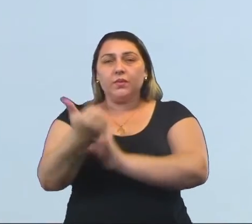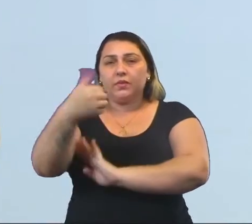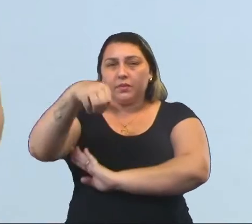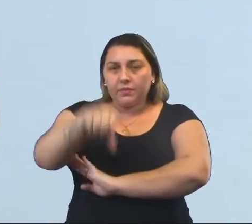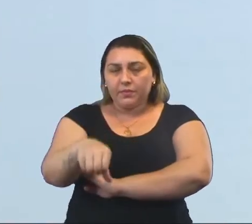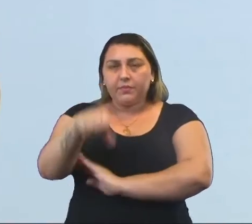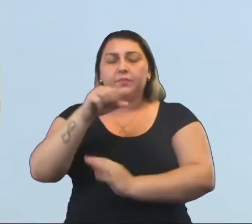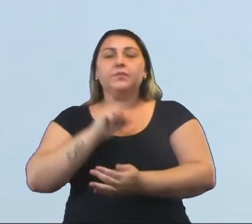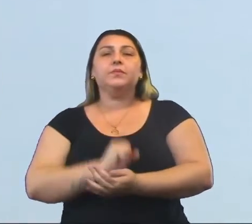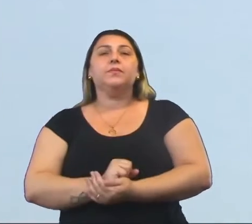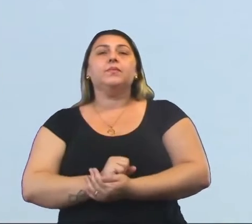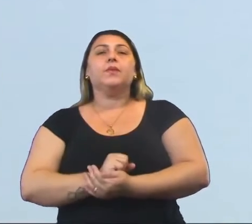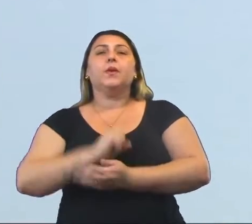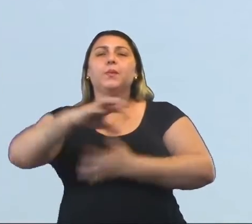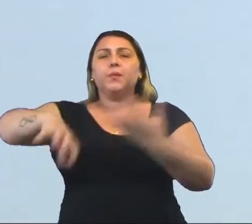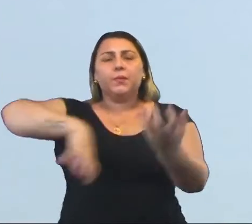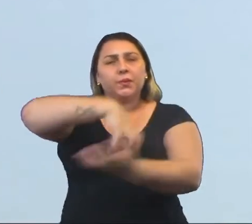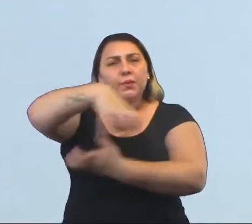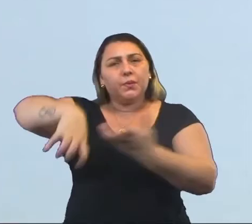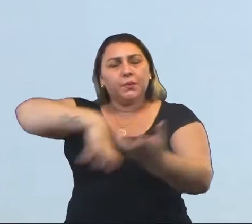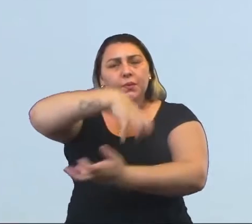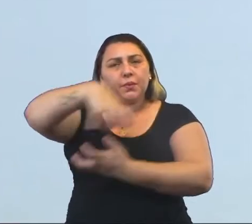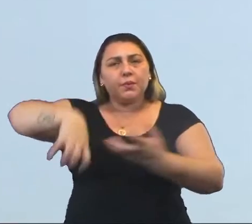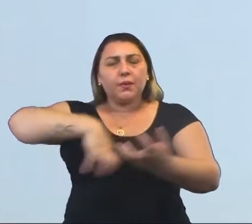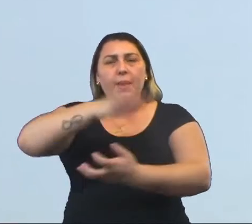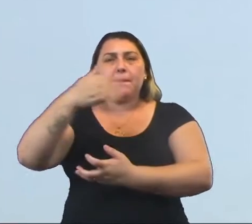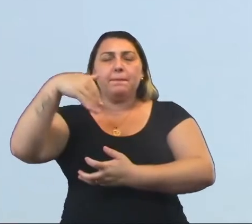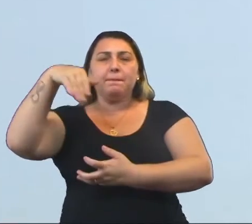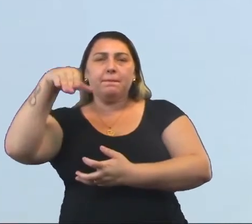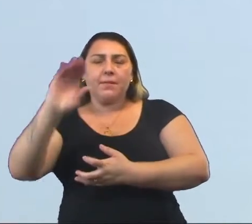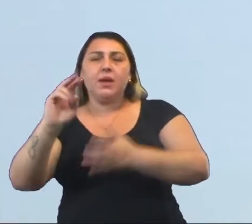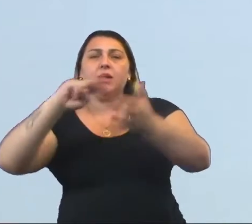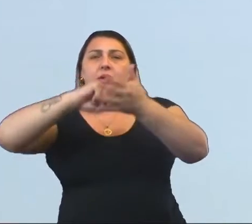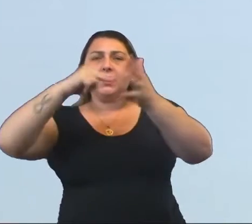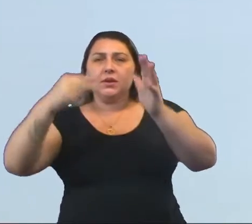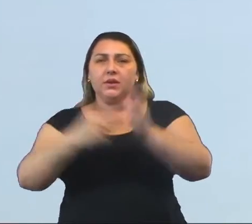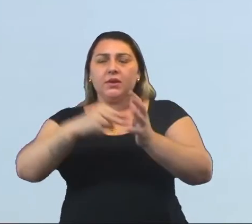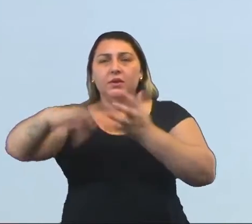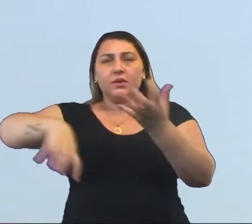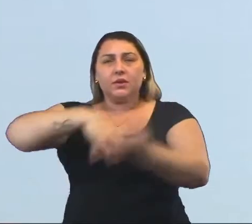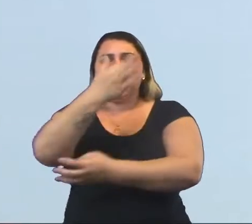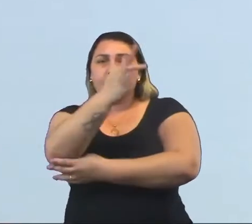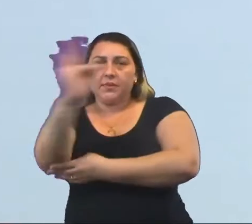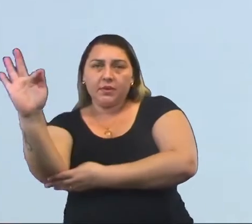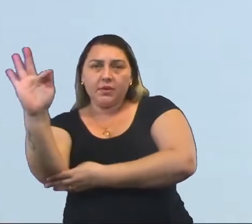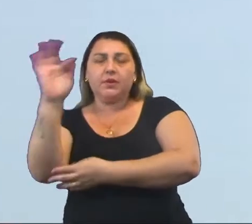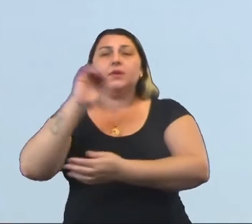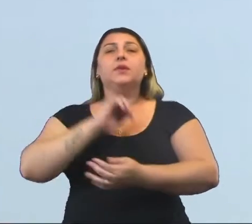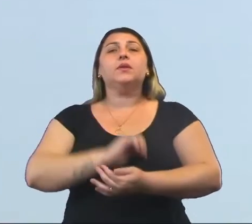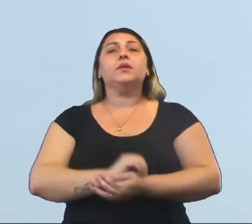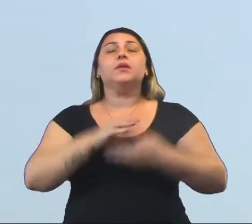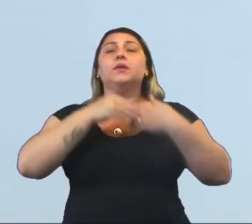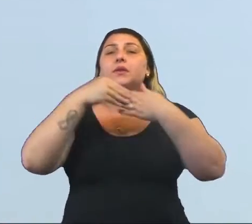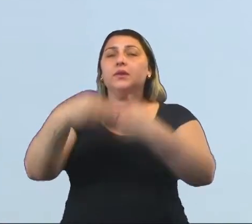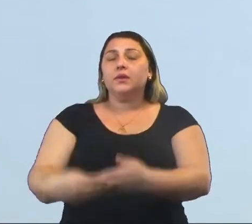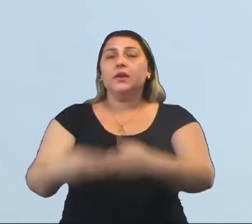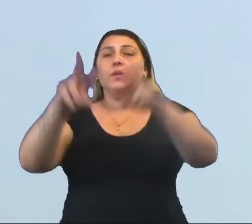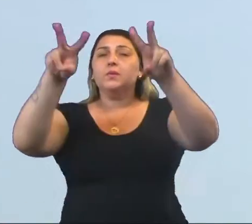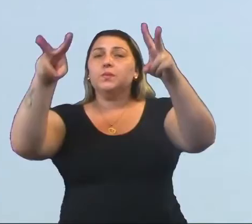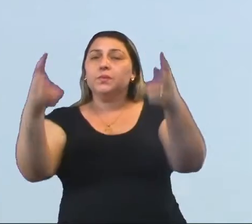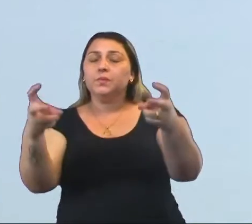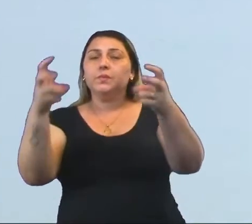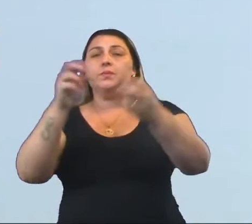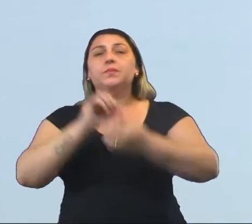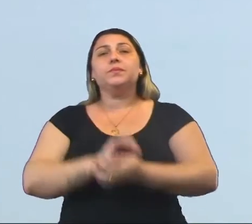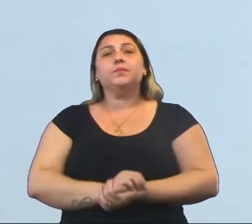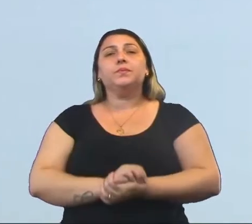XIX. Muitas revoluções, inclusive a mais significativa delas é a Revolução Francesa, né, que traz o lema